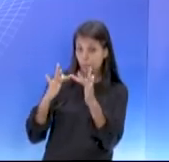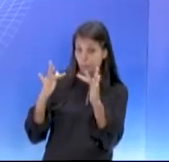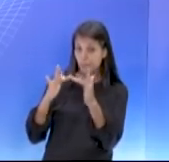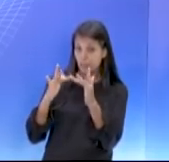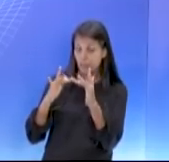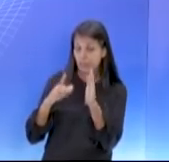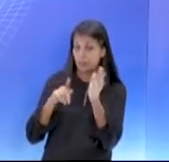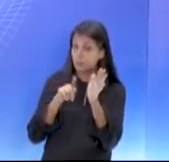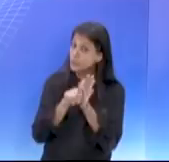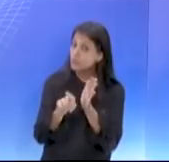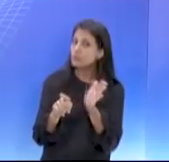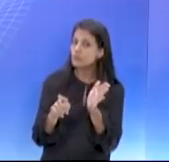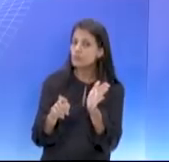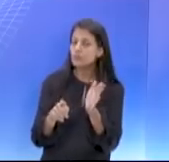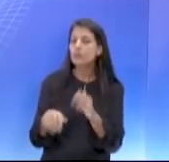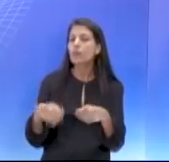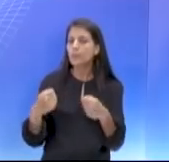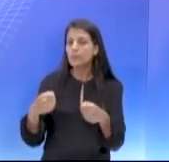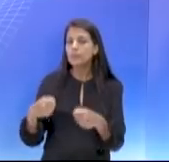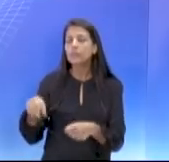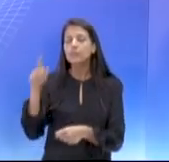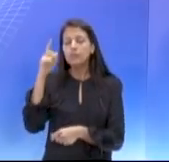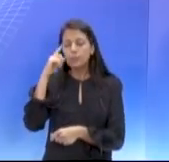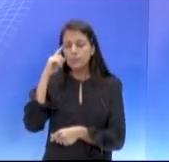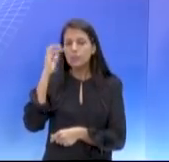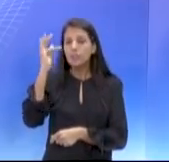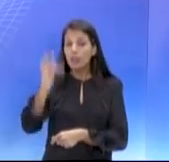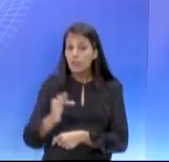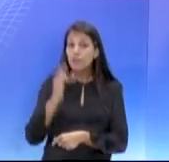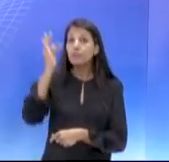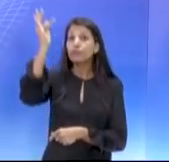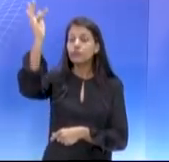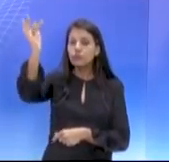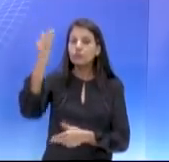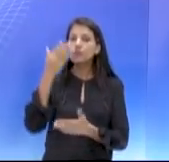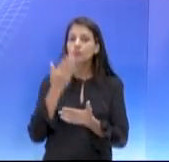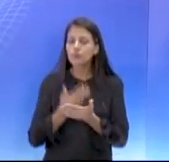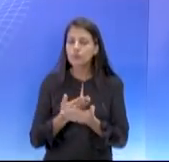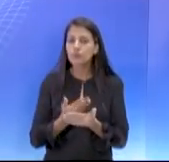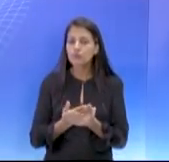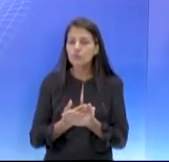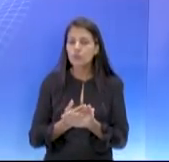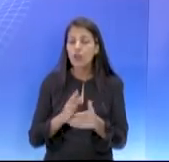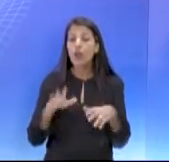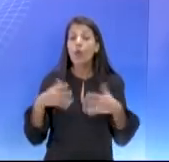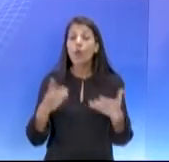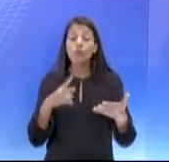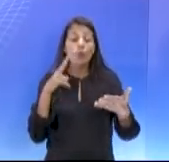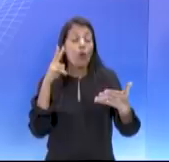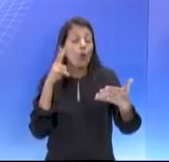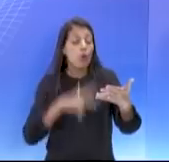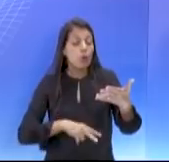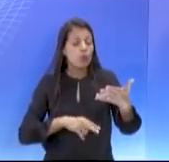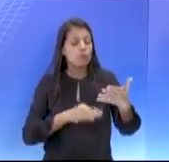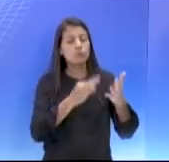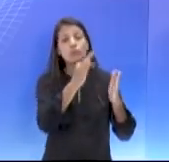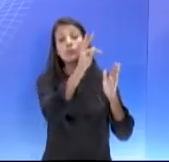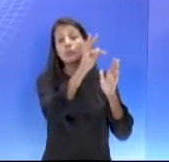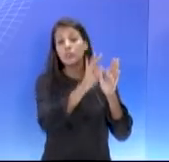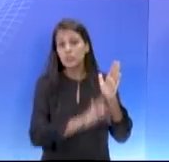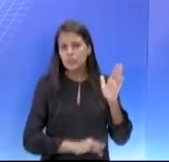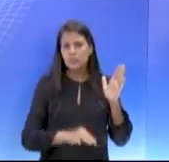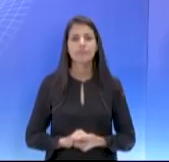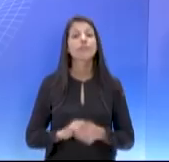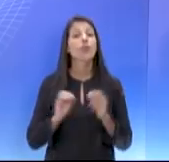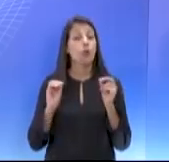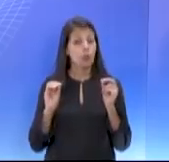Às vezes você nunca estudou sobre futurismo, mas a interpretação de texto, né, olhando bem, com concentração o enunciado, dá para responder